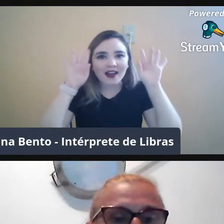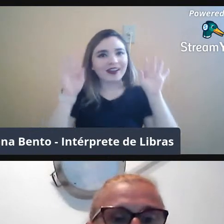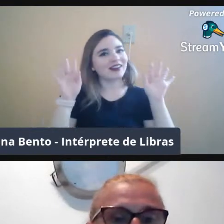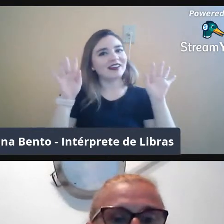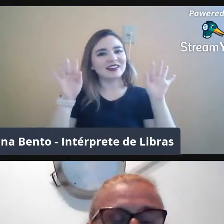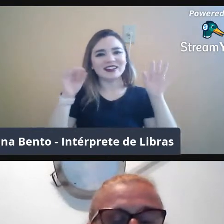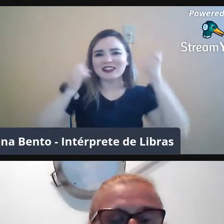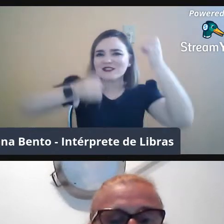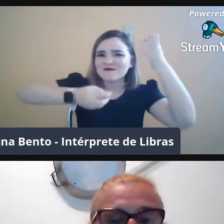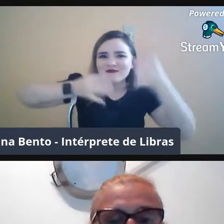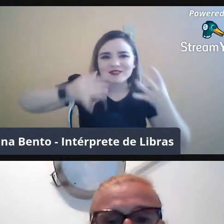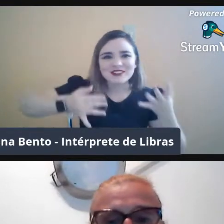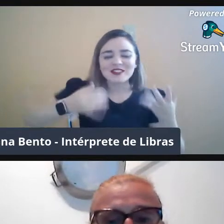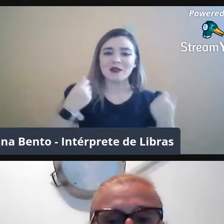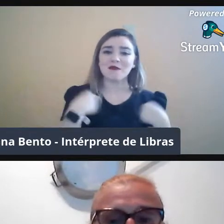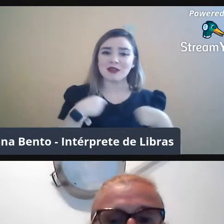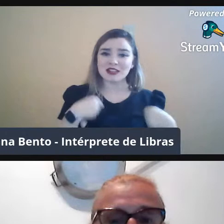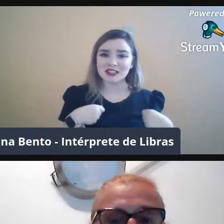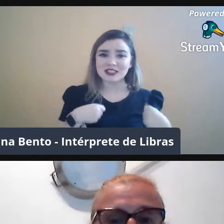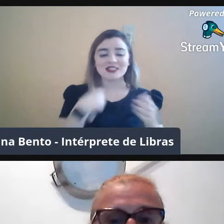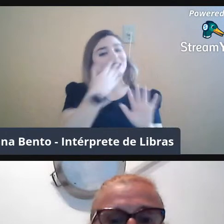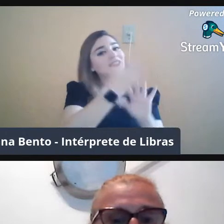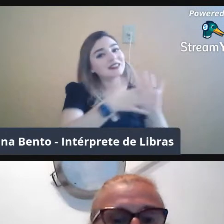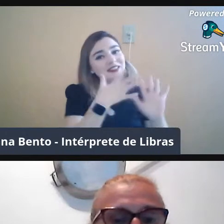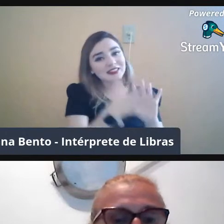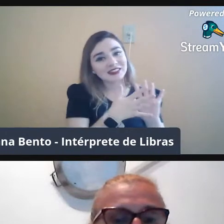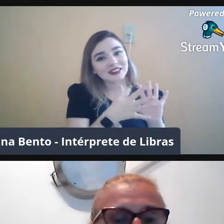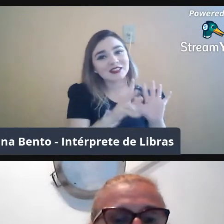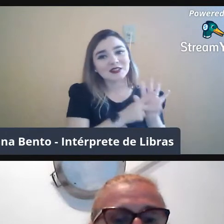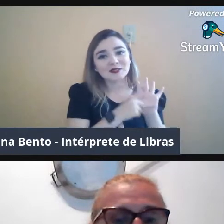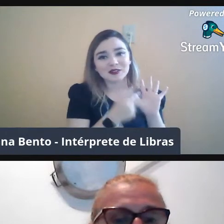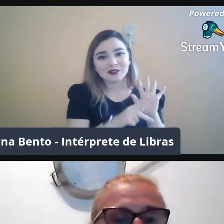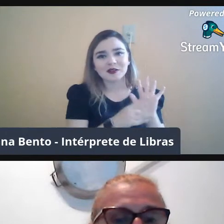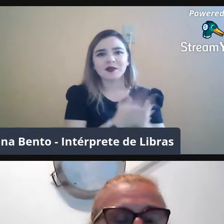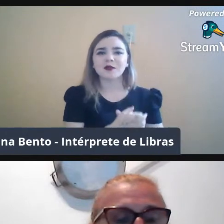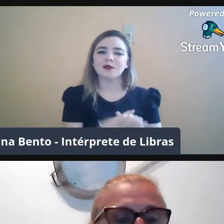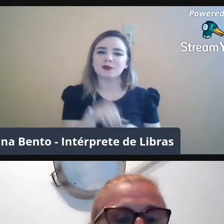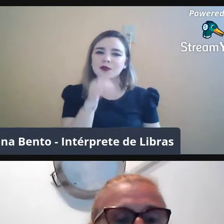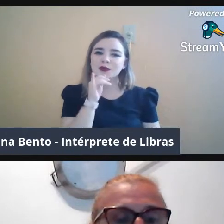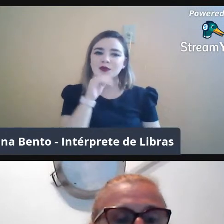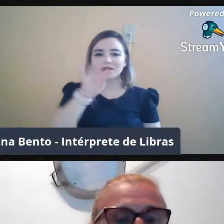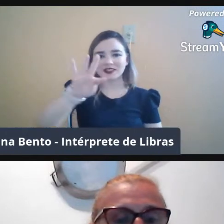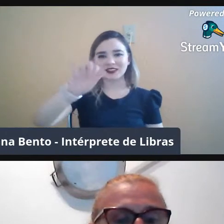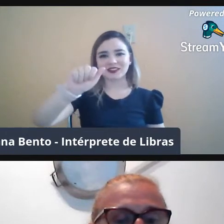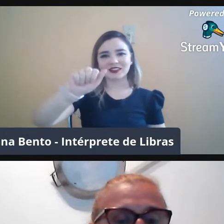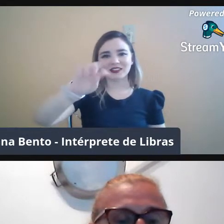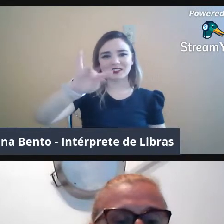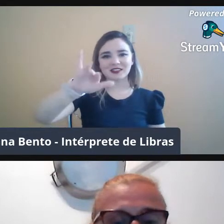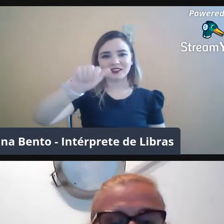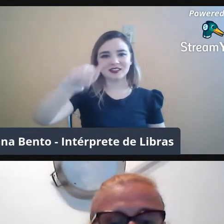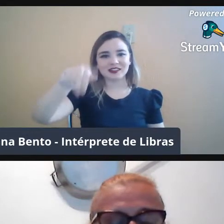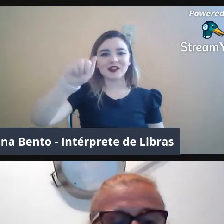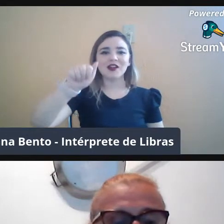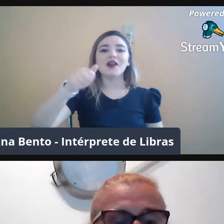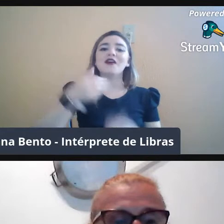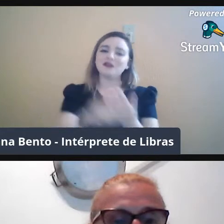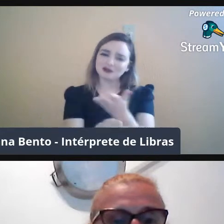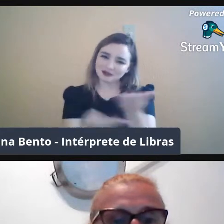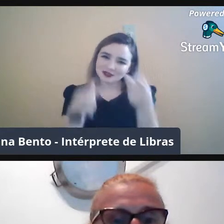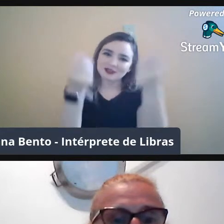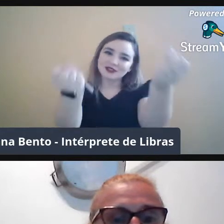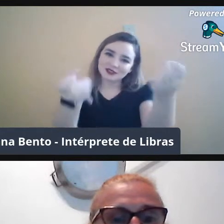dos seus olhos para o seu texto. Quer ver só? Fala um pouco, Tati, do seu artista aí que a gente